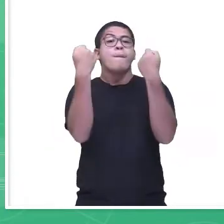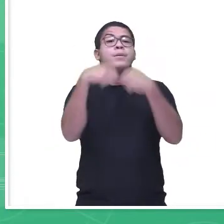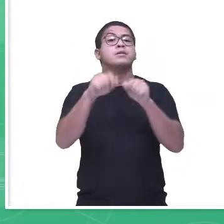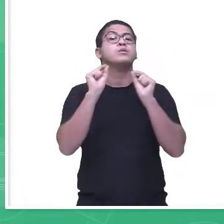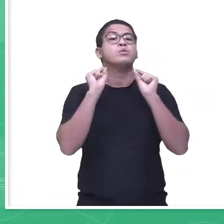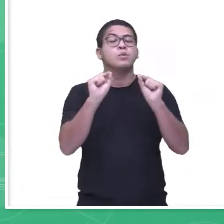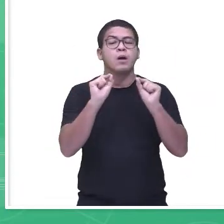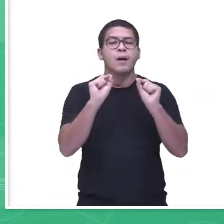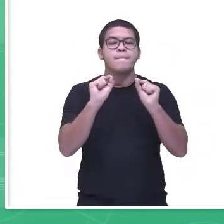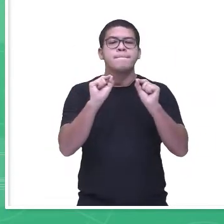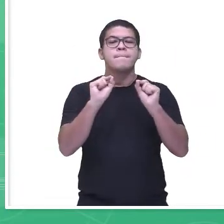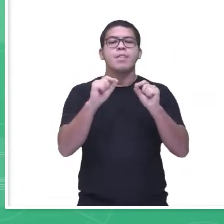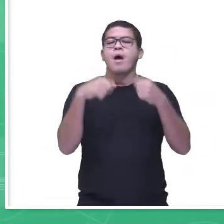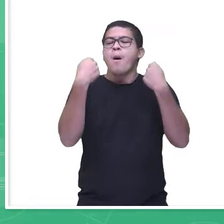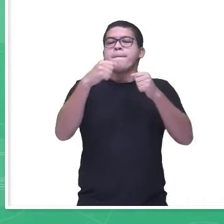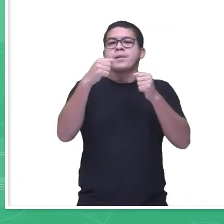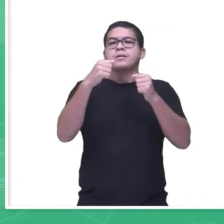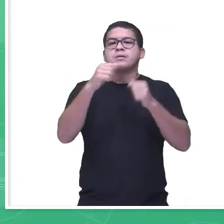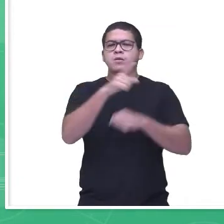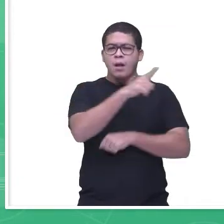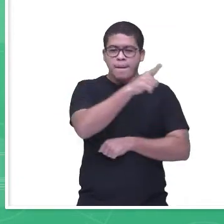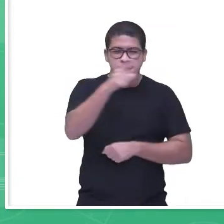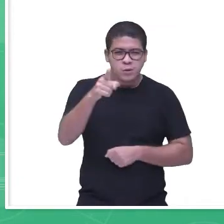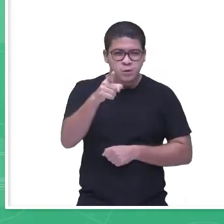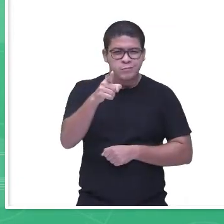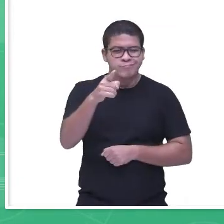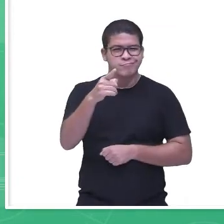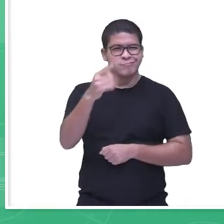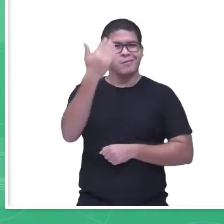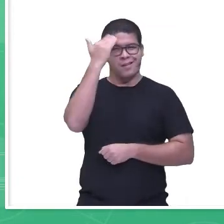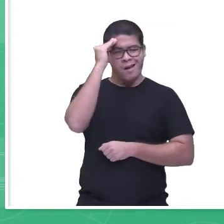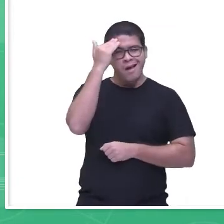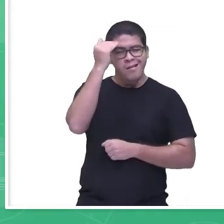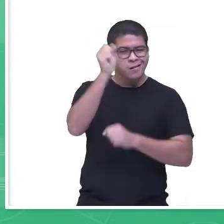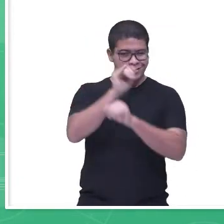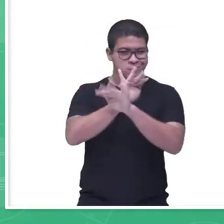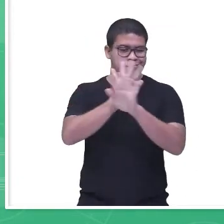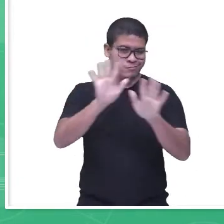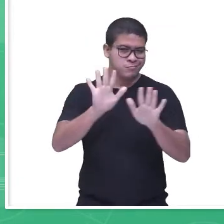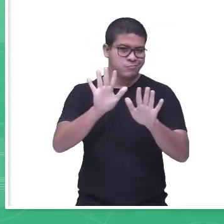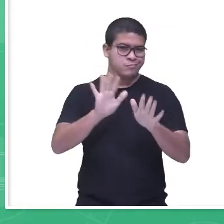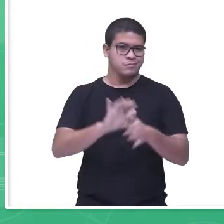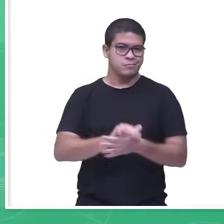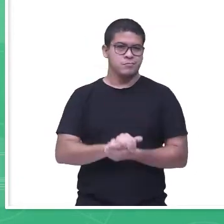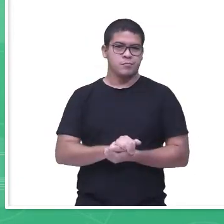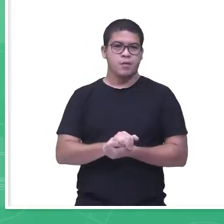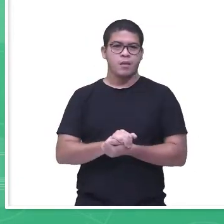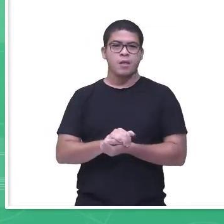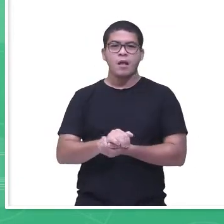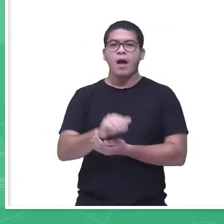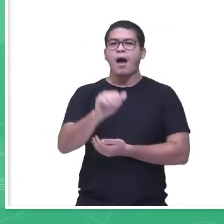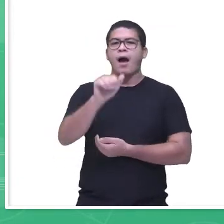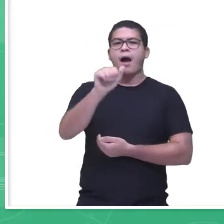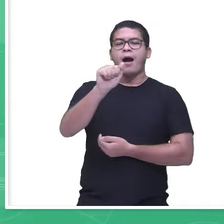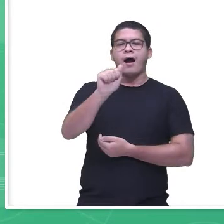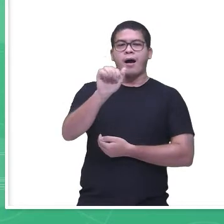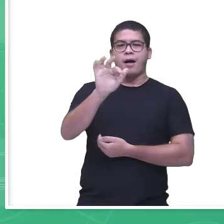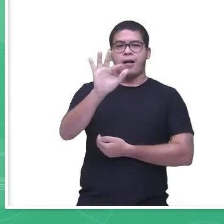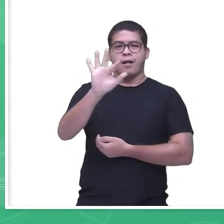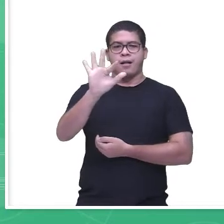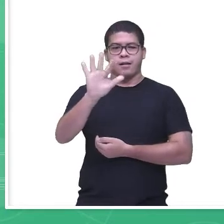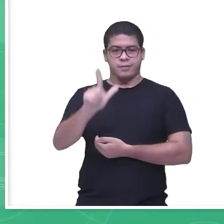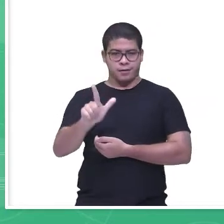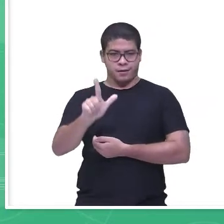A questão da aletheia. A aletheia justamente é isso, é a verdade, perfeito? Por quê? O importante